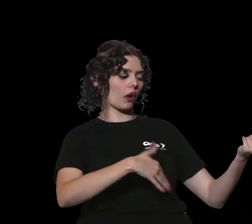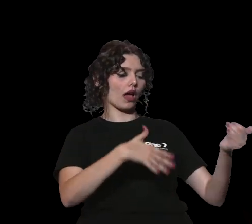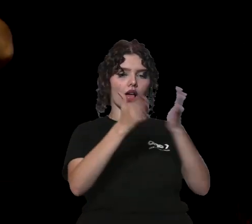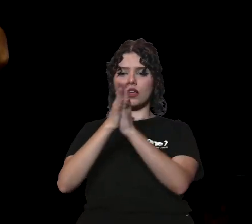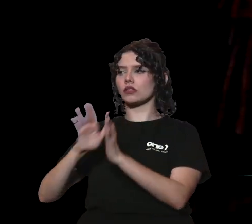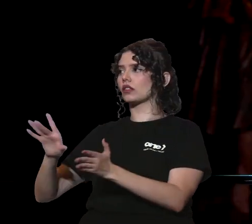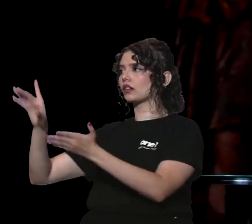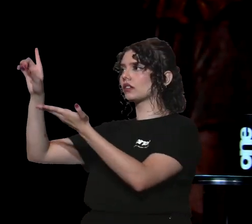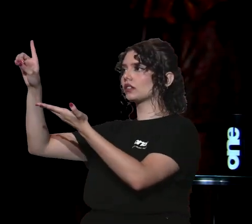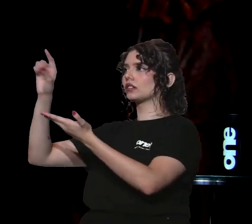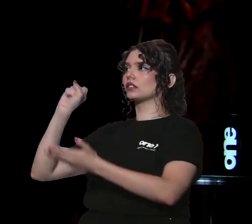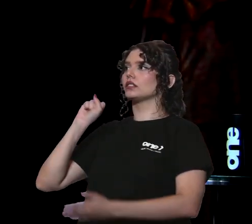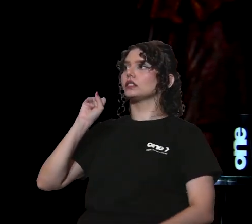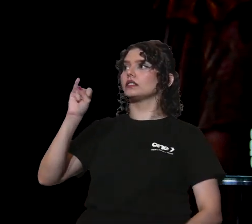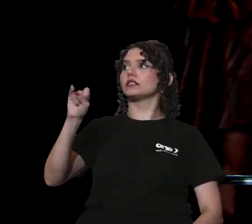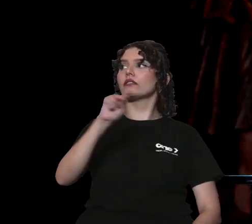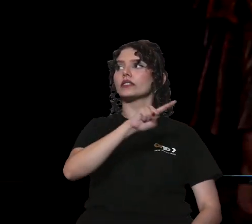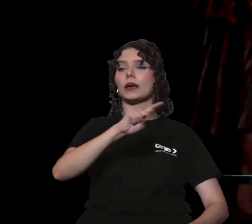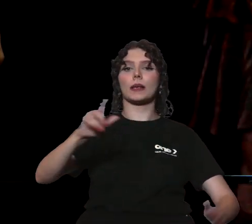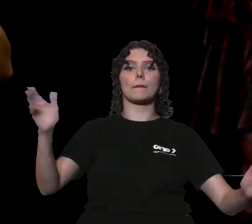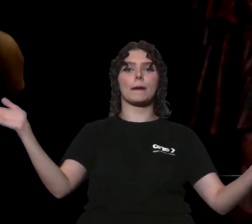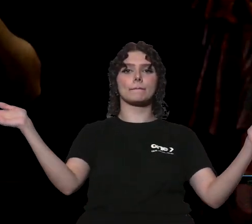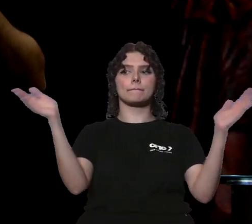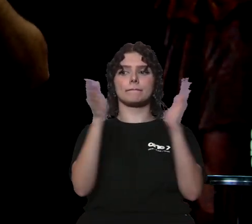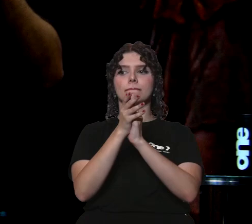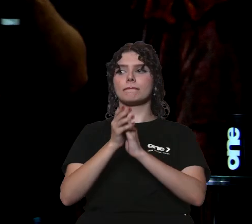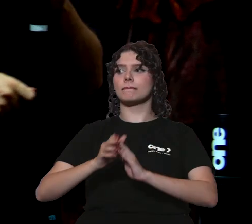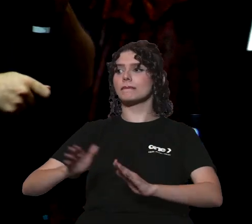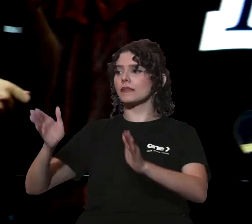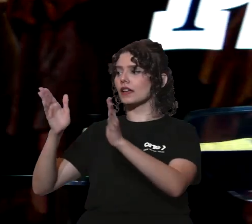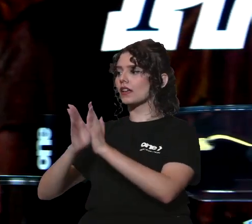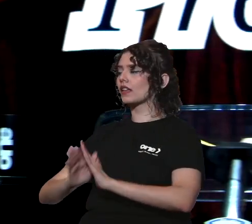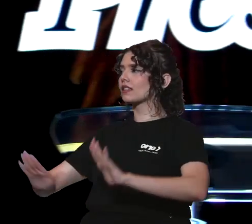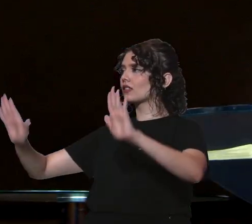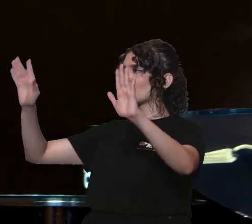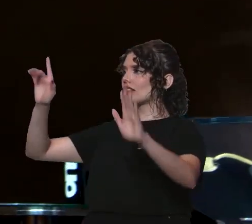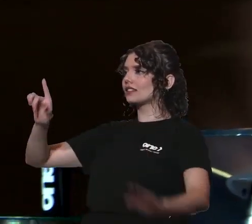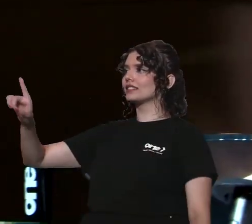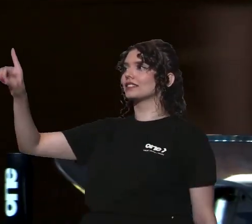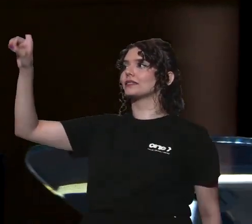as suas habilidades, se você sabe bater palma, adora a Deus.